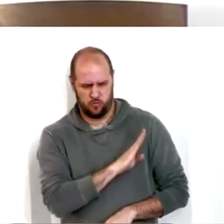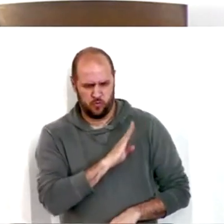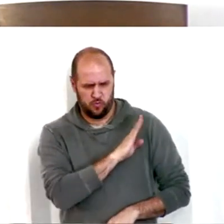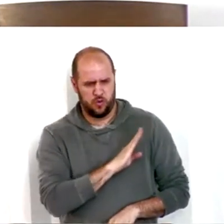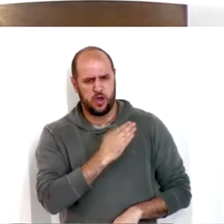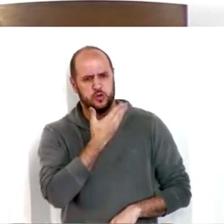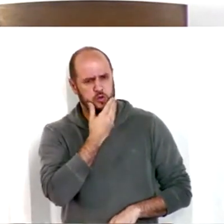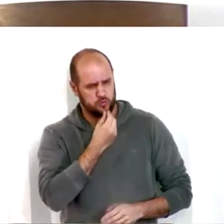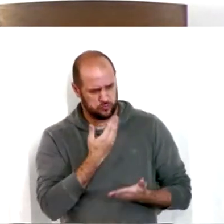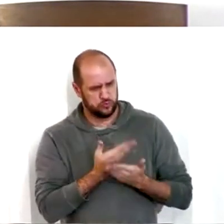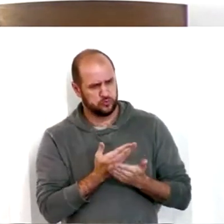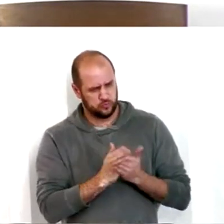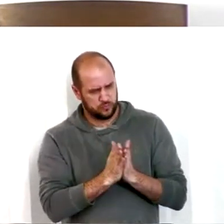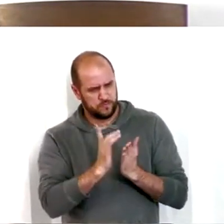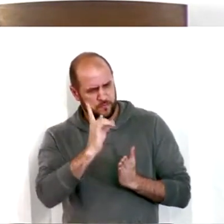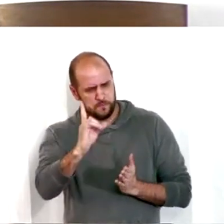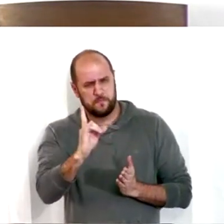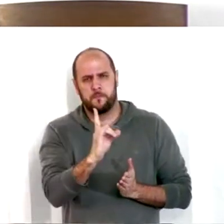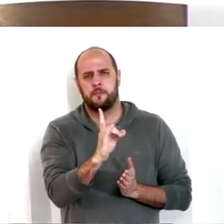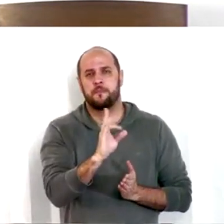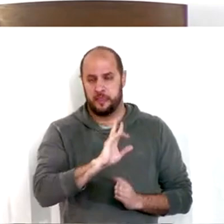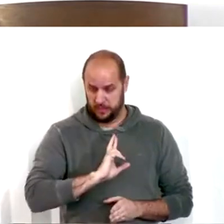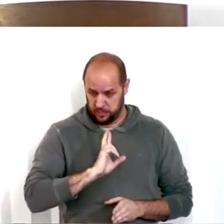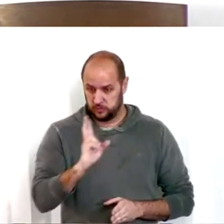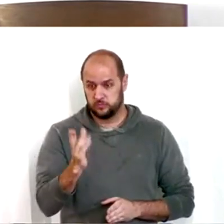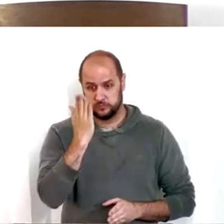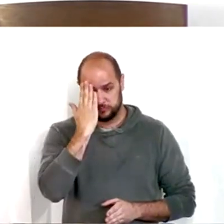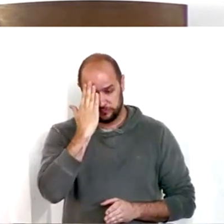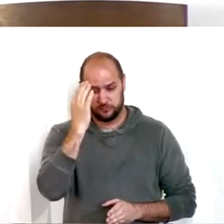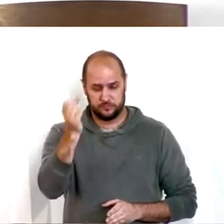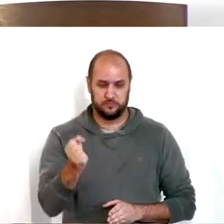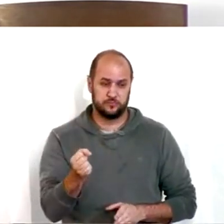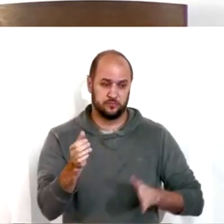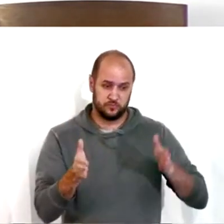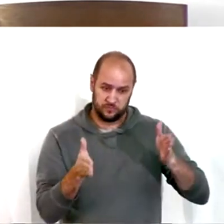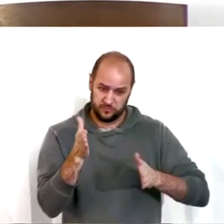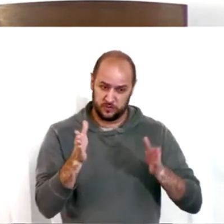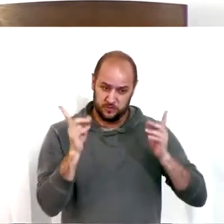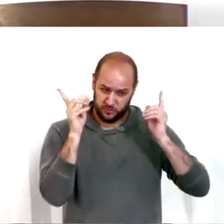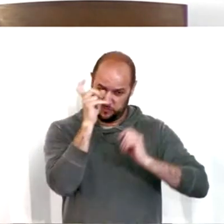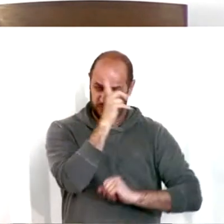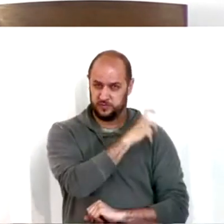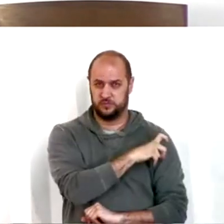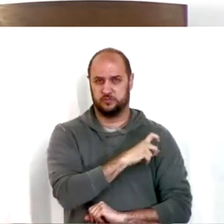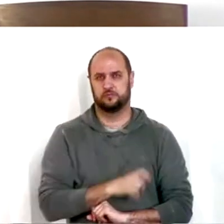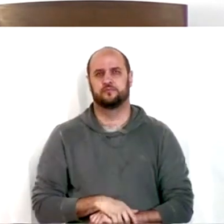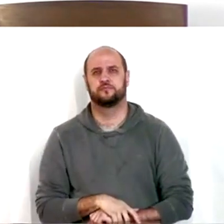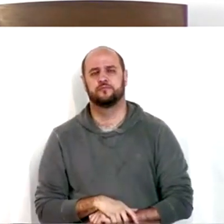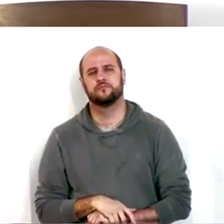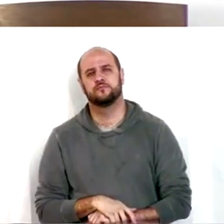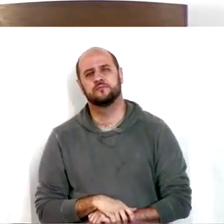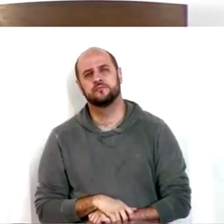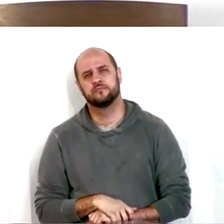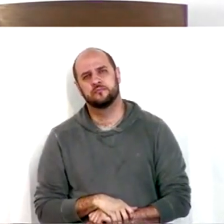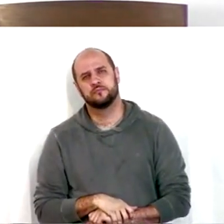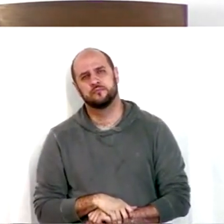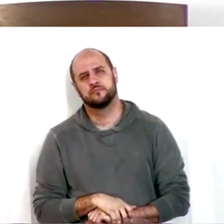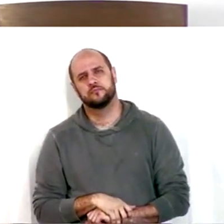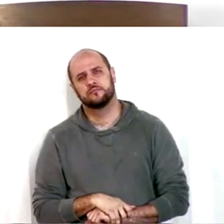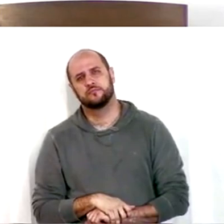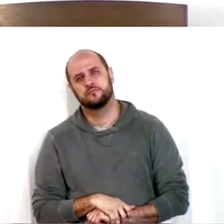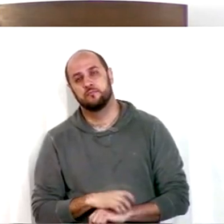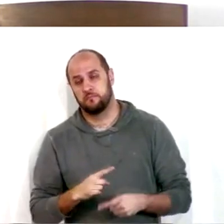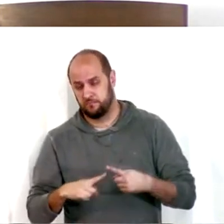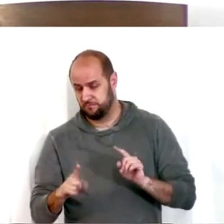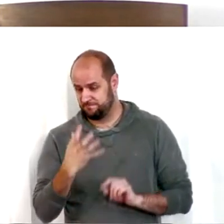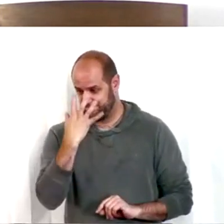instruído biblicamente, que tem reações sábias em meio a dificuldades e situações difíceis. Não